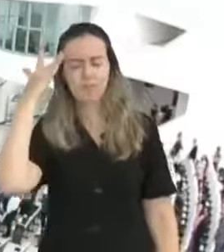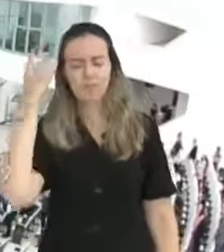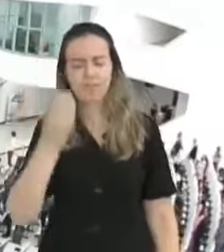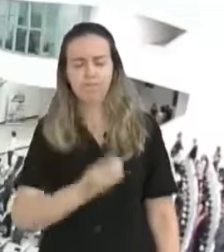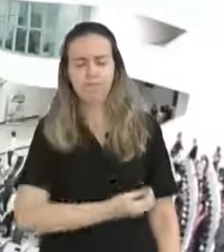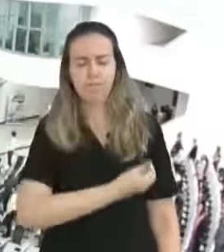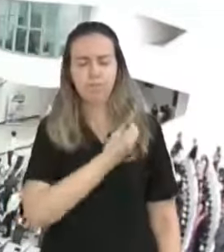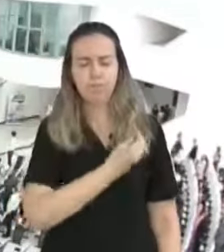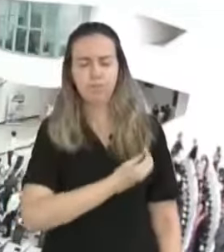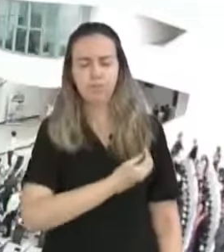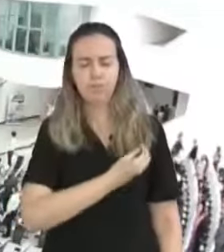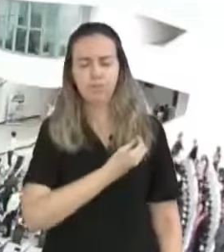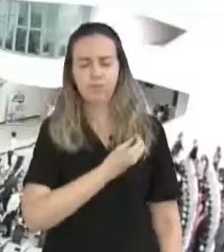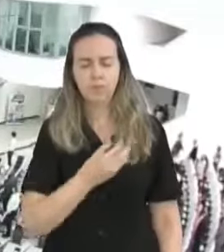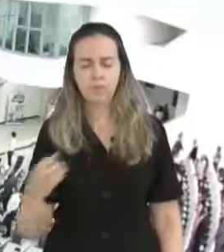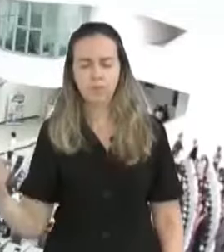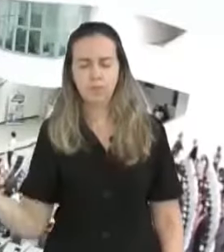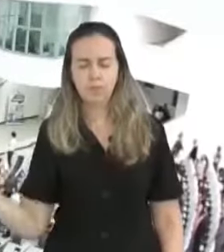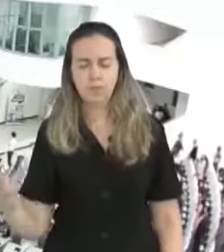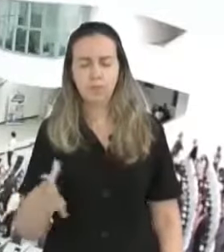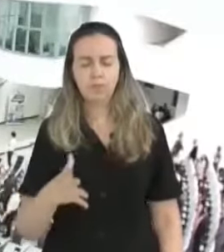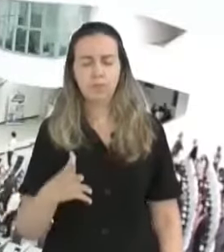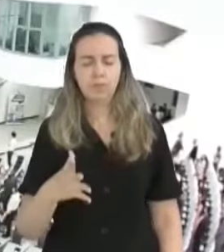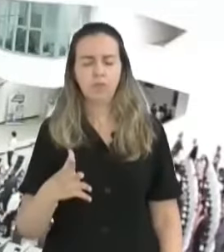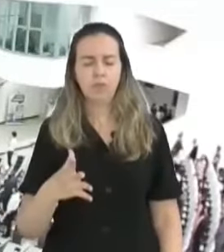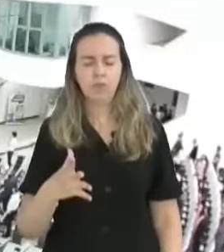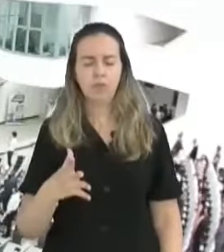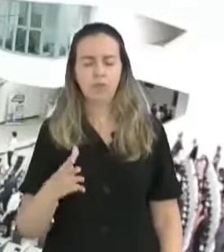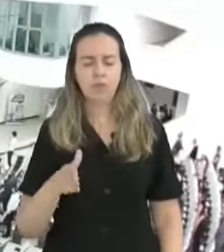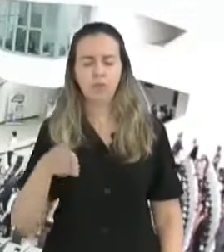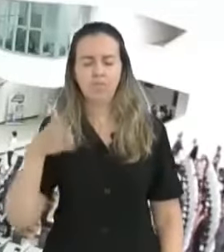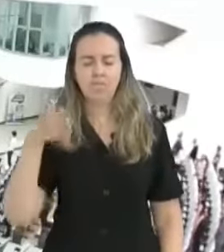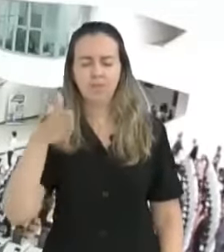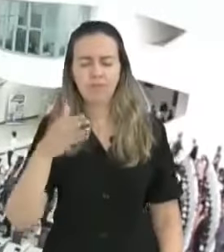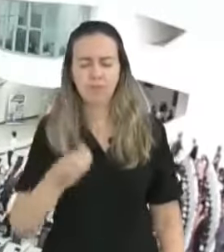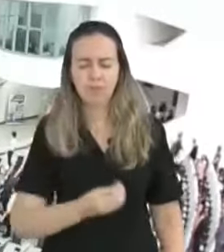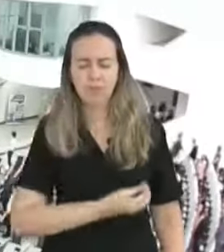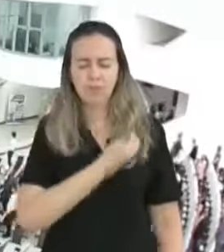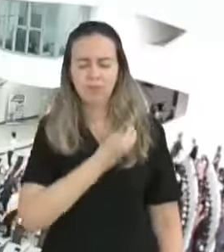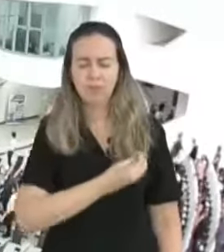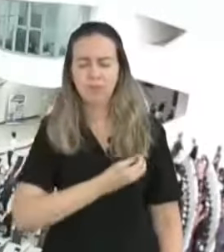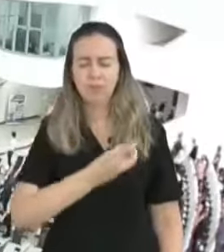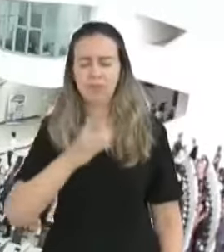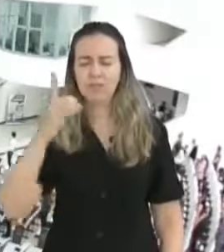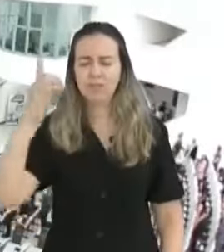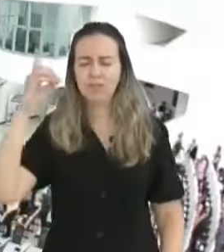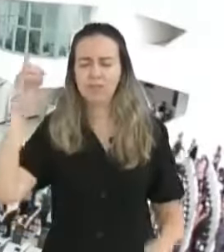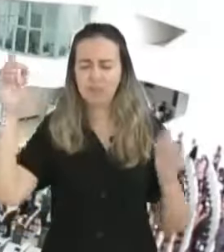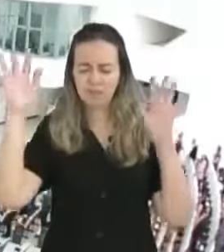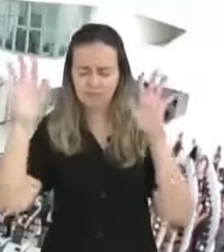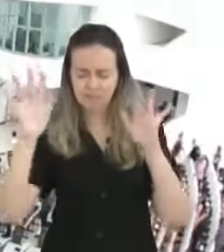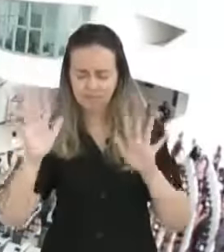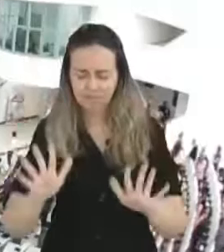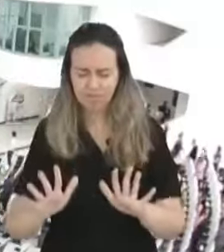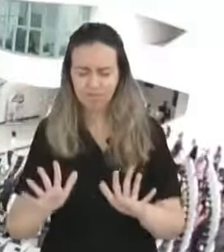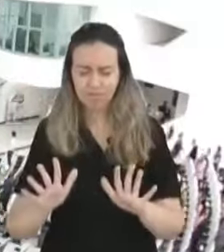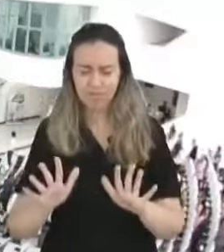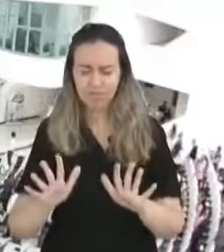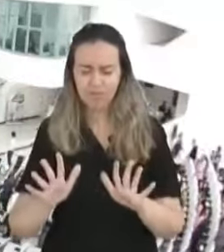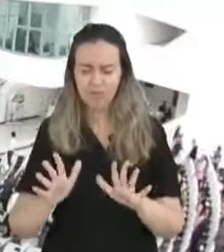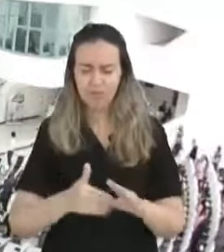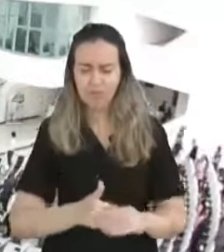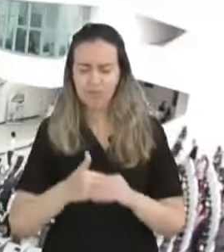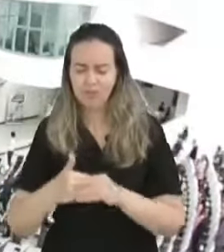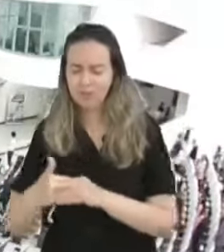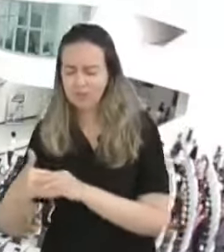renovação. E renova os teus projetos na vida deste teu servo. Os teus